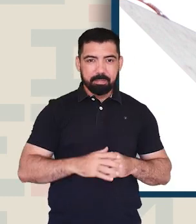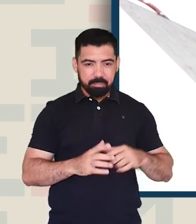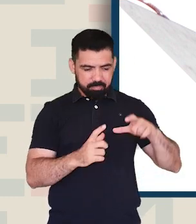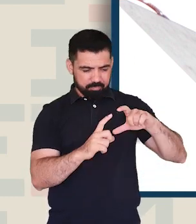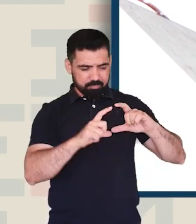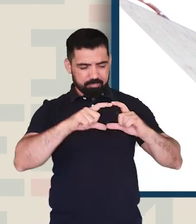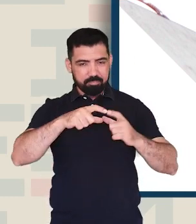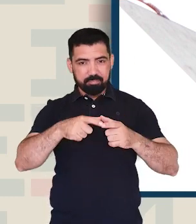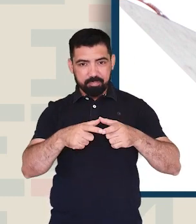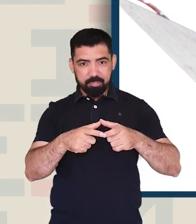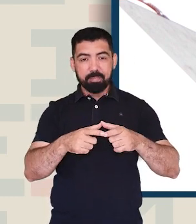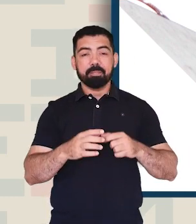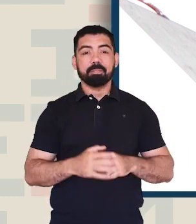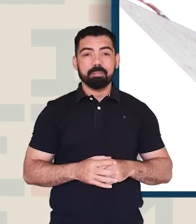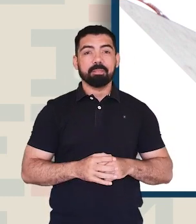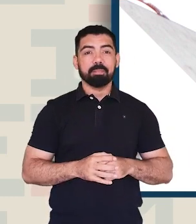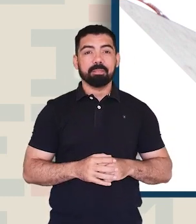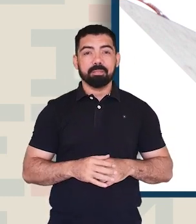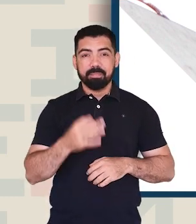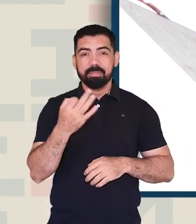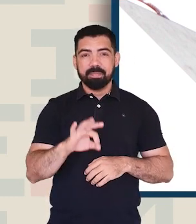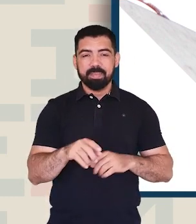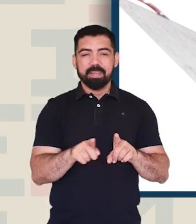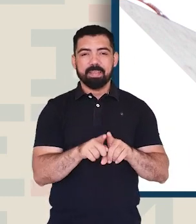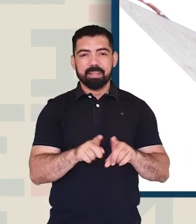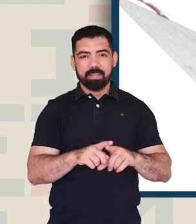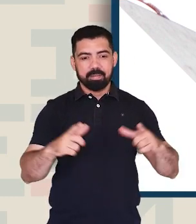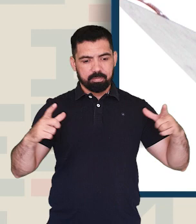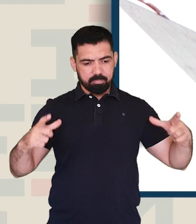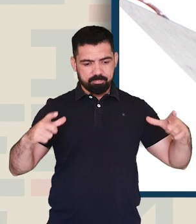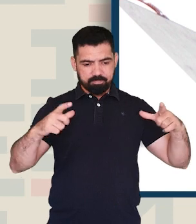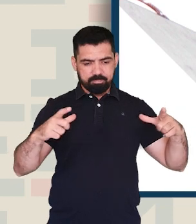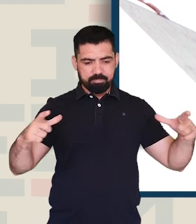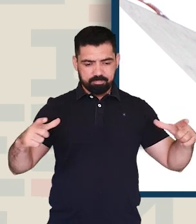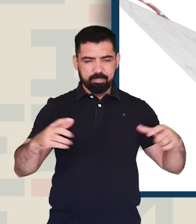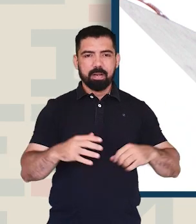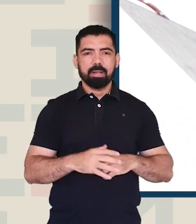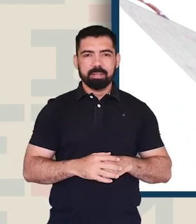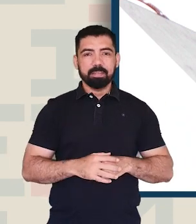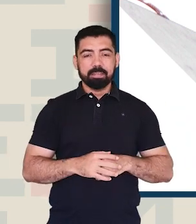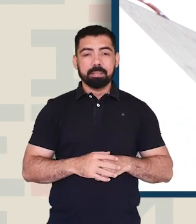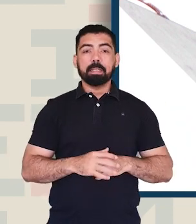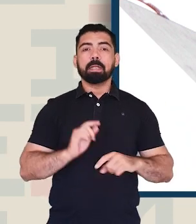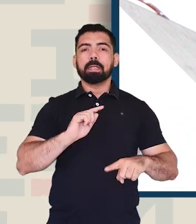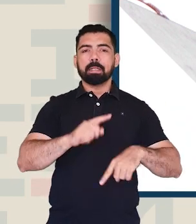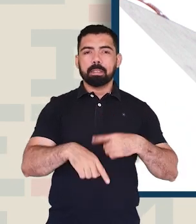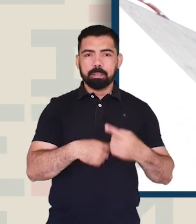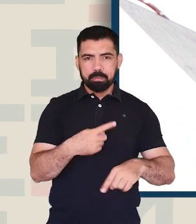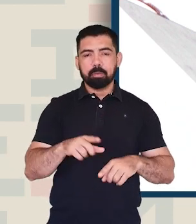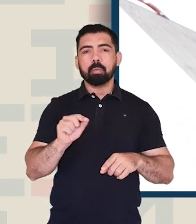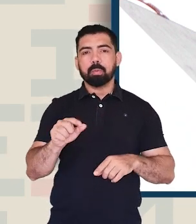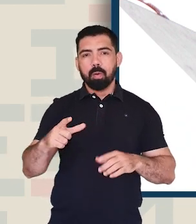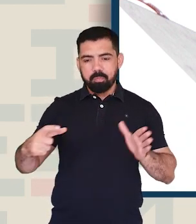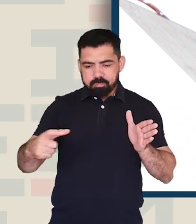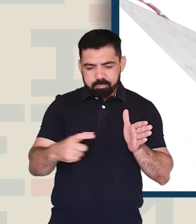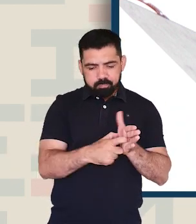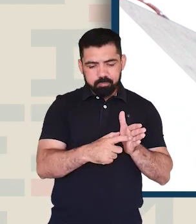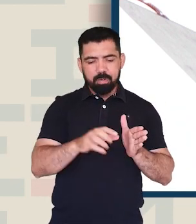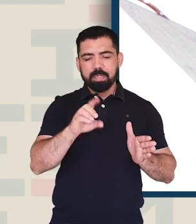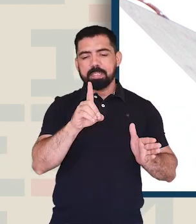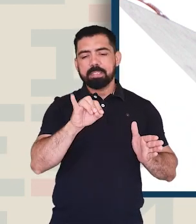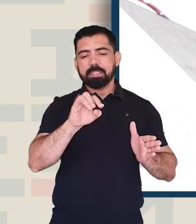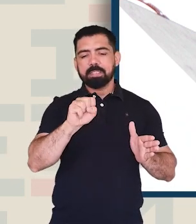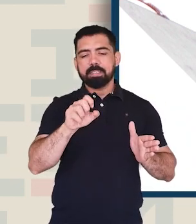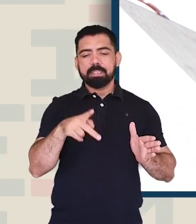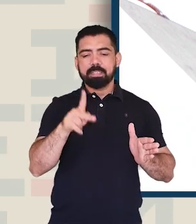Parecia uma radiografia, era uma fita, assim. Depois chegou no disquete, né? Talvez alguns